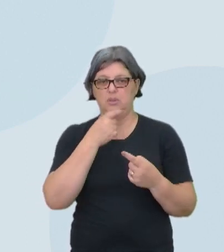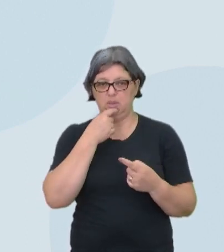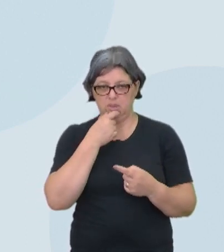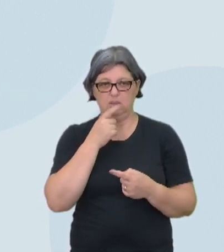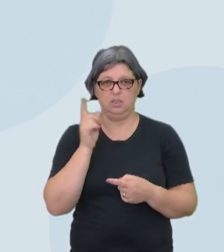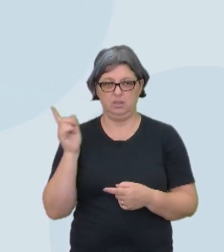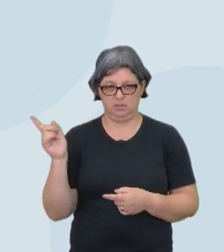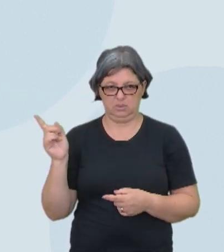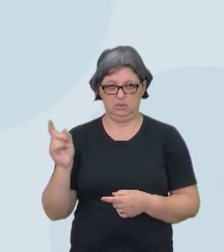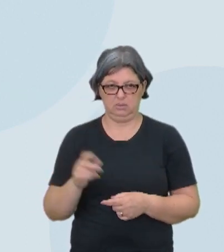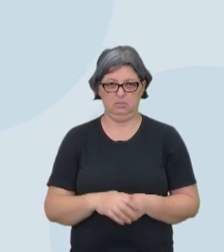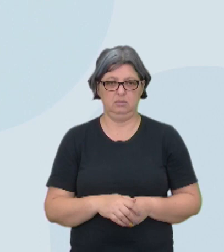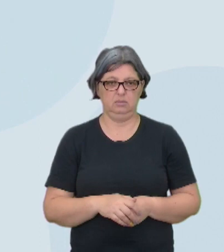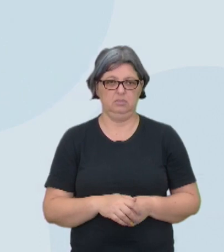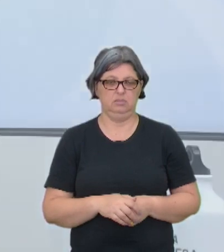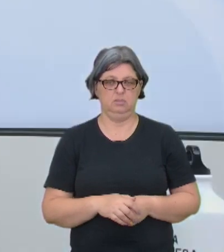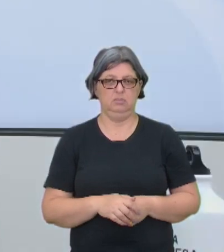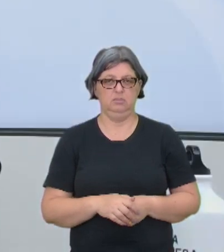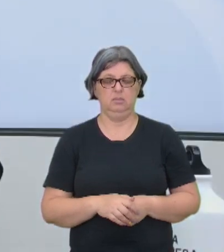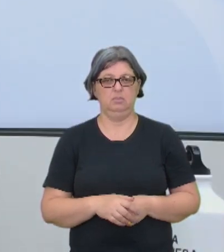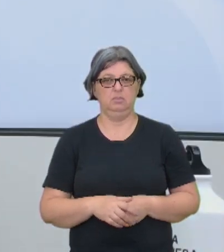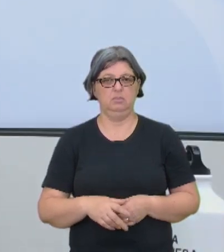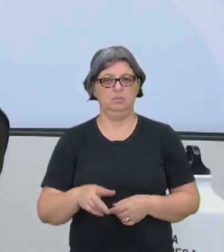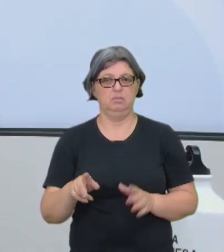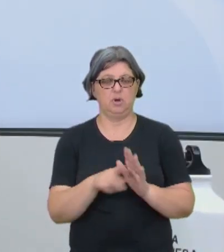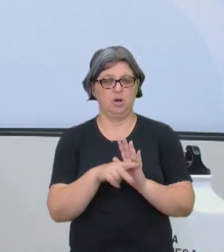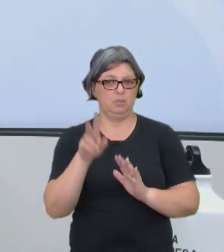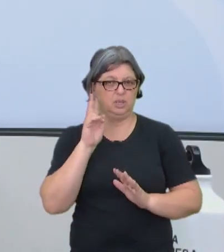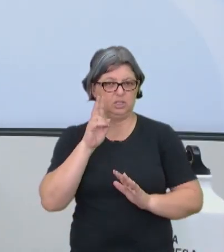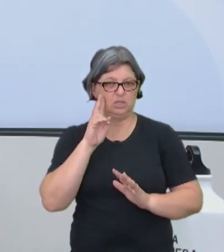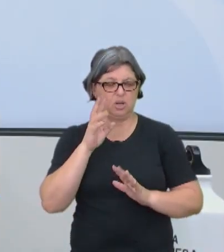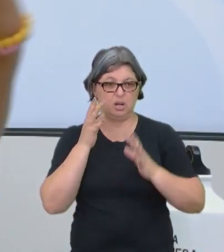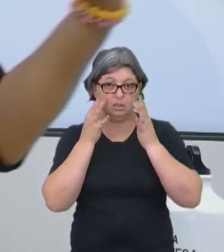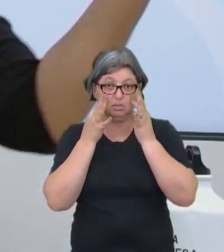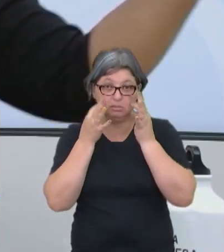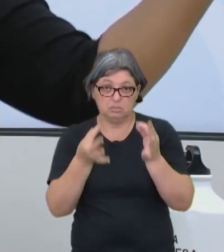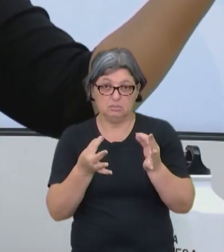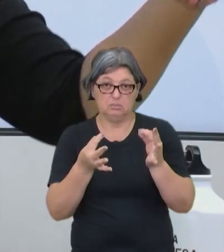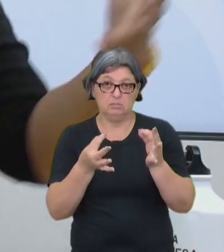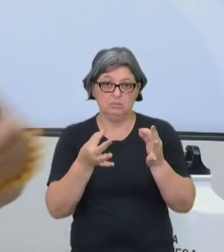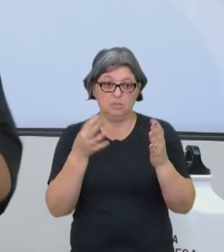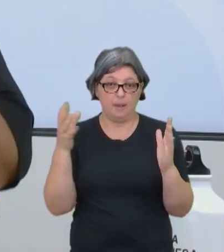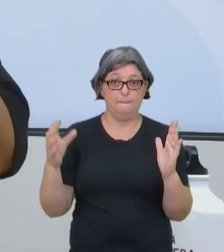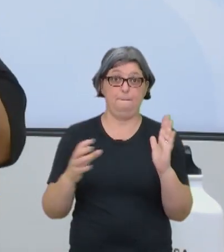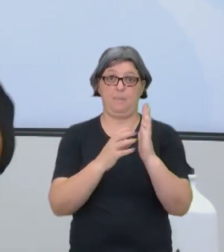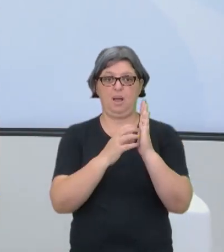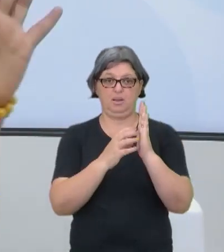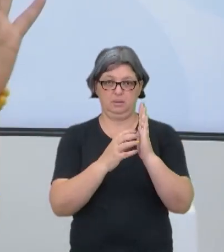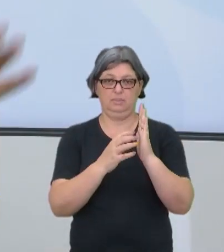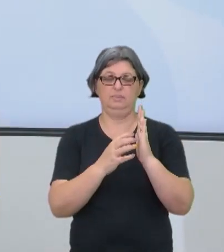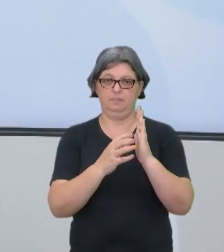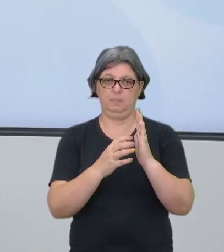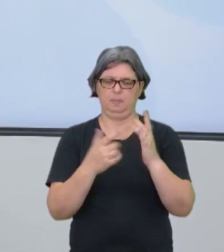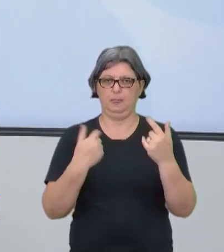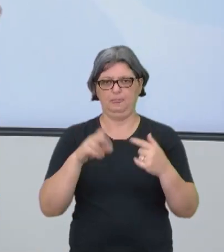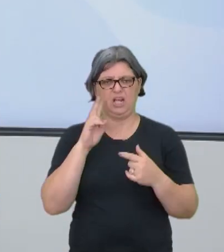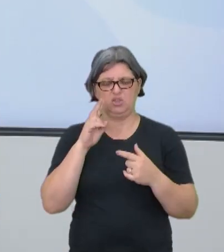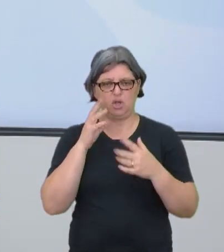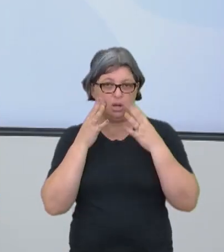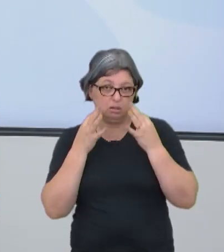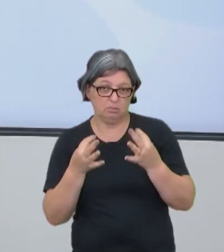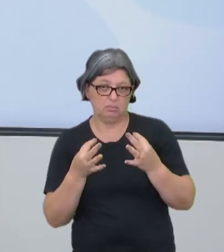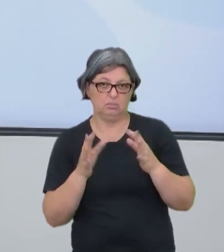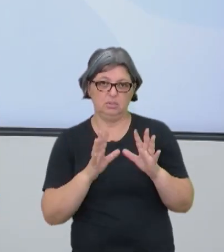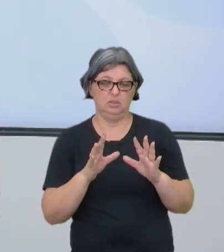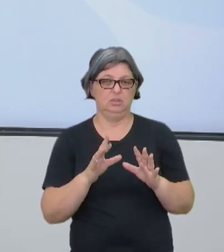alguns aqui, aquela história que chama a atenção, uma história impactante, né? Tem que ser a história que chama a atenção, não é qualquer história,